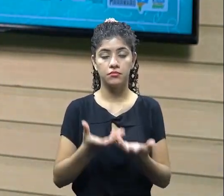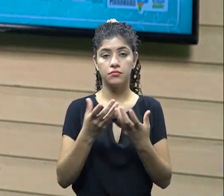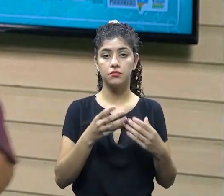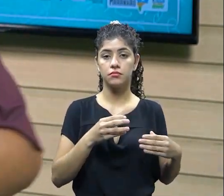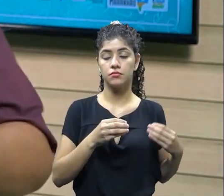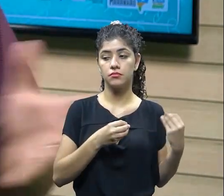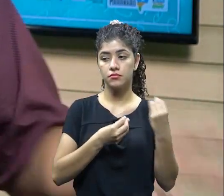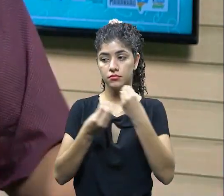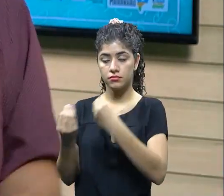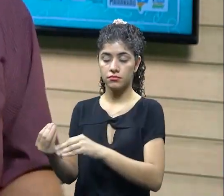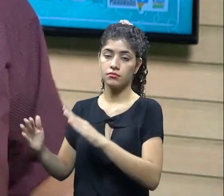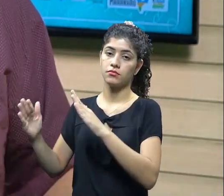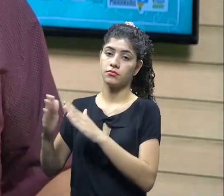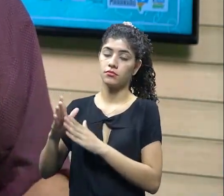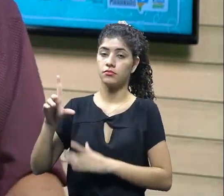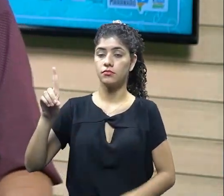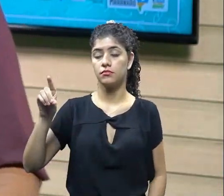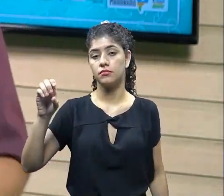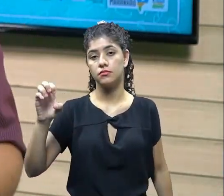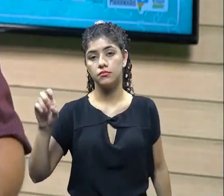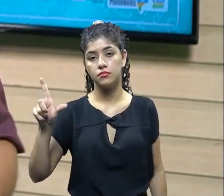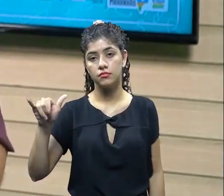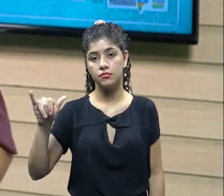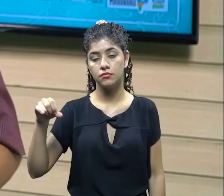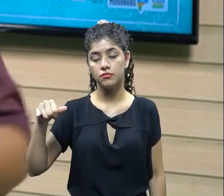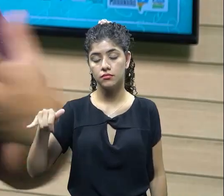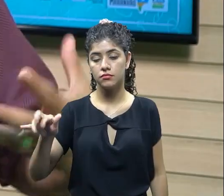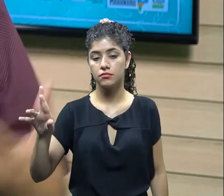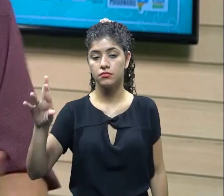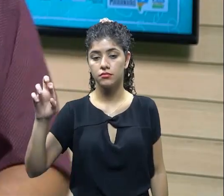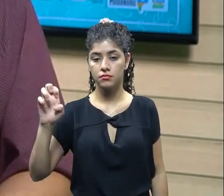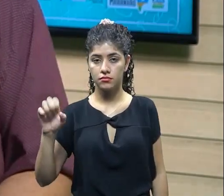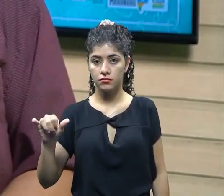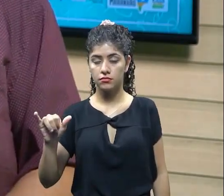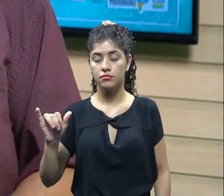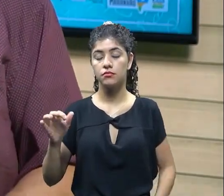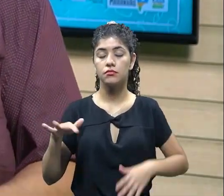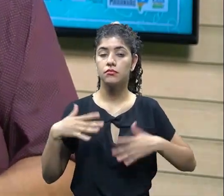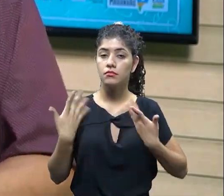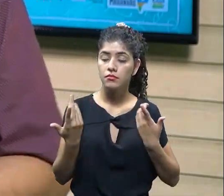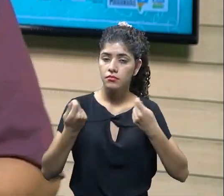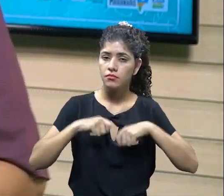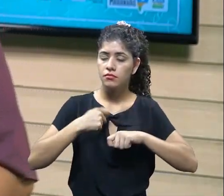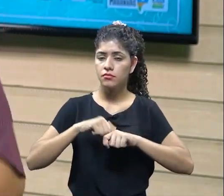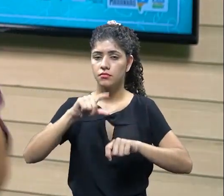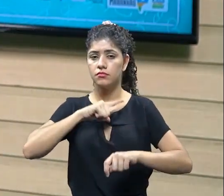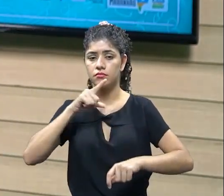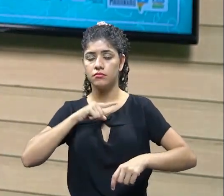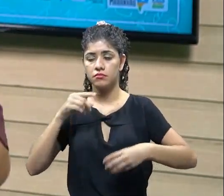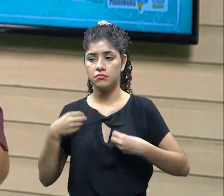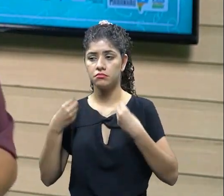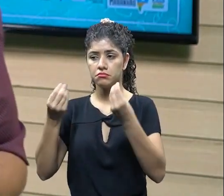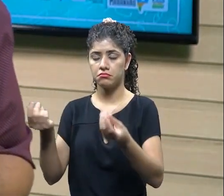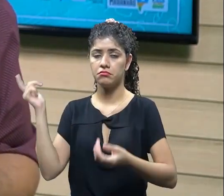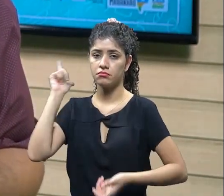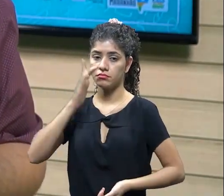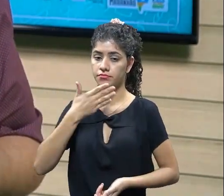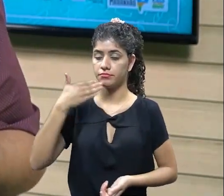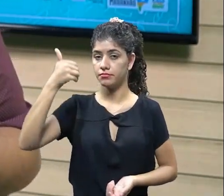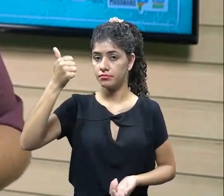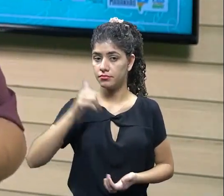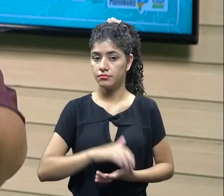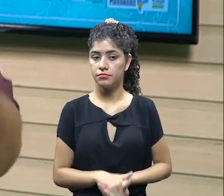delivery, né? Então nós vamos agora trabalhar com delivery. Quais são os equipamentos inovadores que vão me colocar na frente dos meus